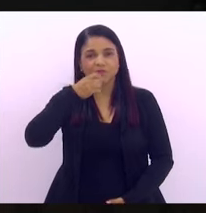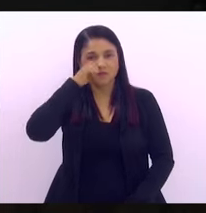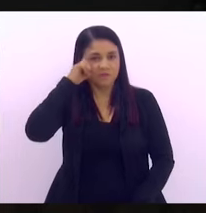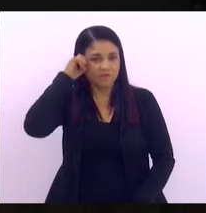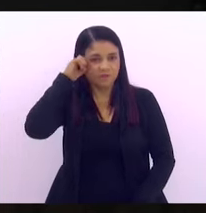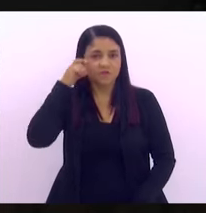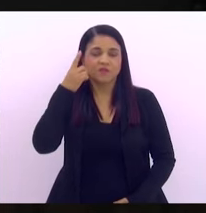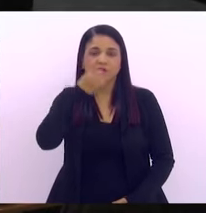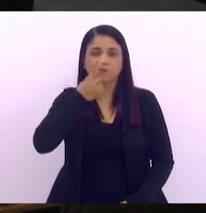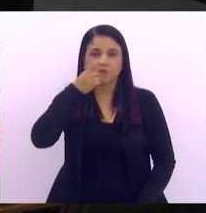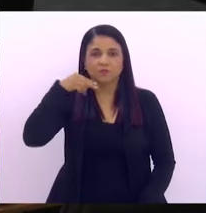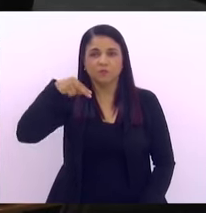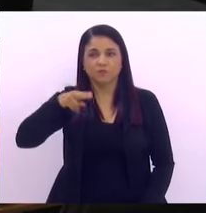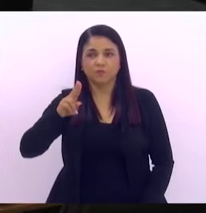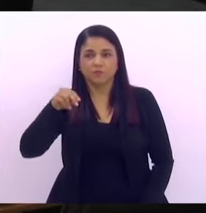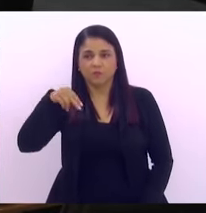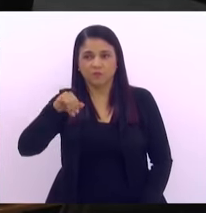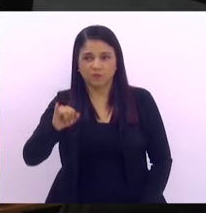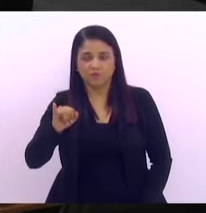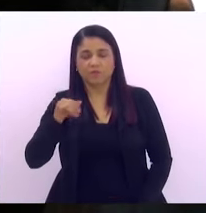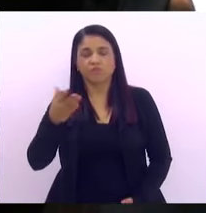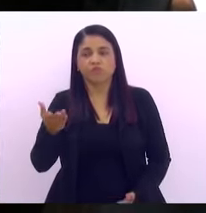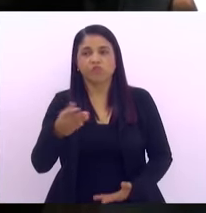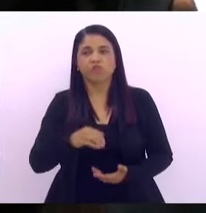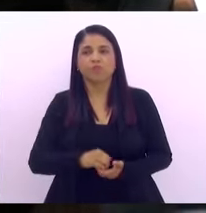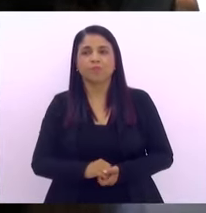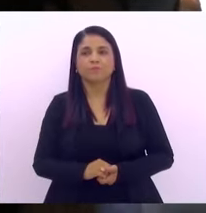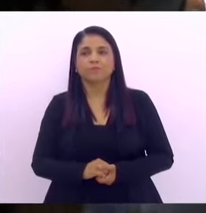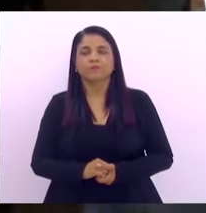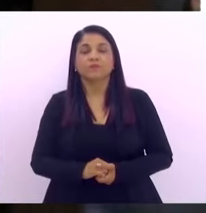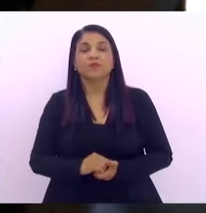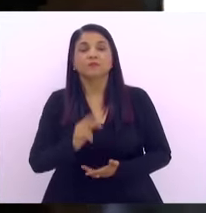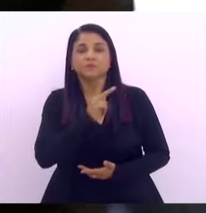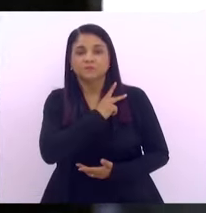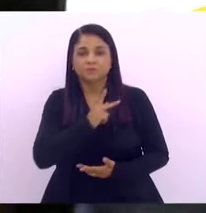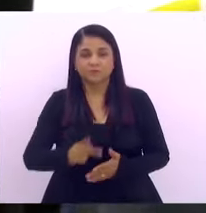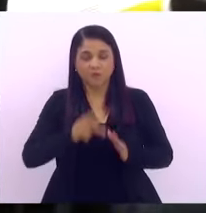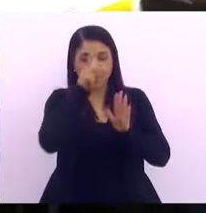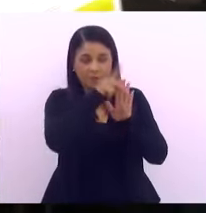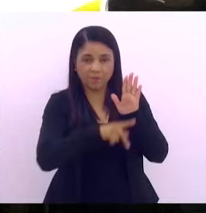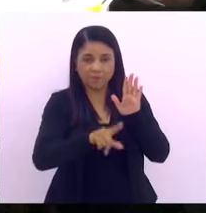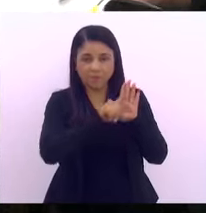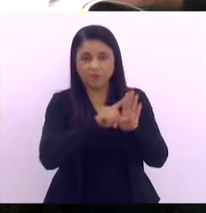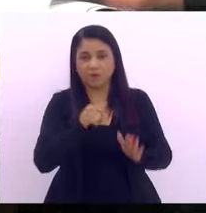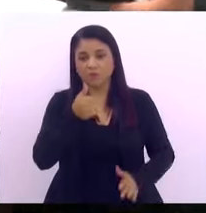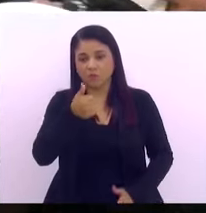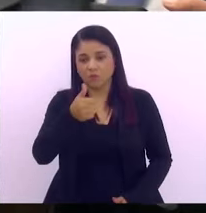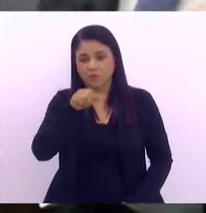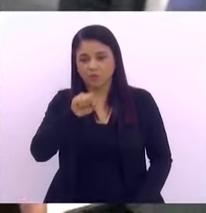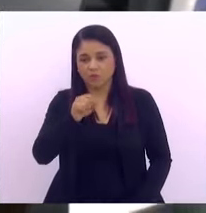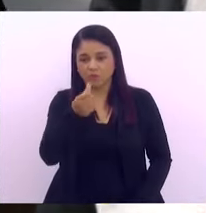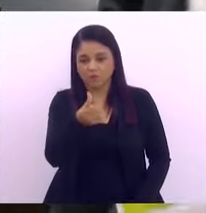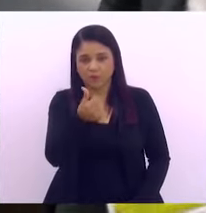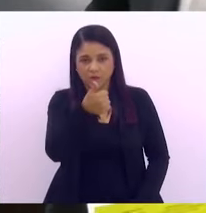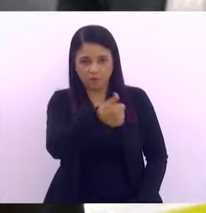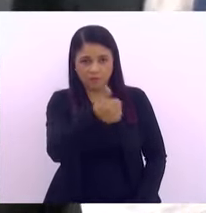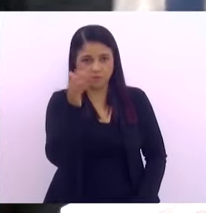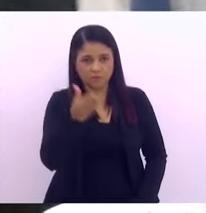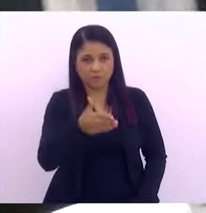e o deputado Munir. Senhor presidente, projeto de lei 1861